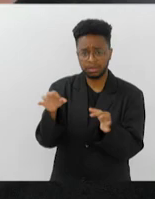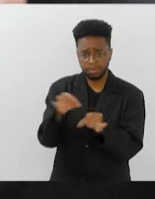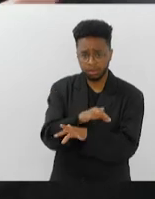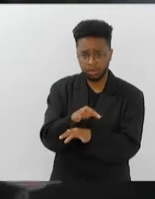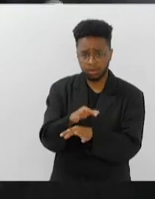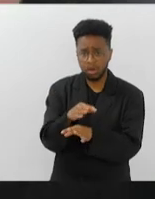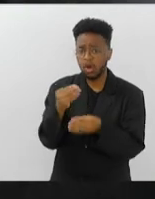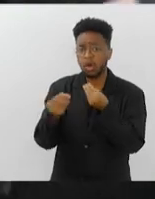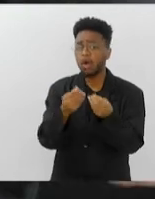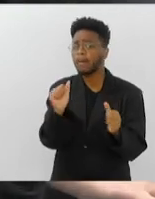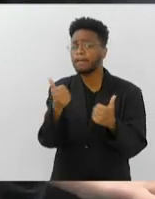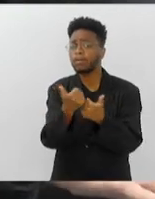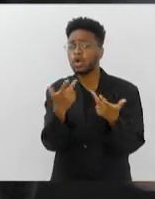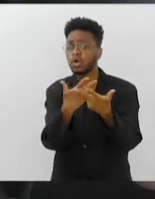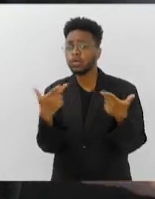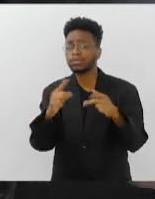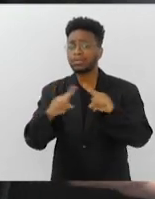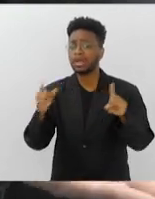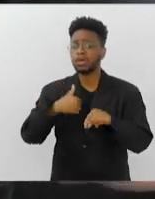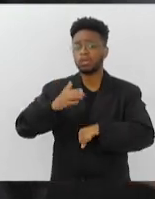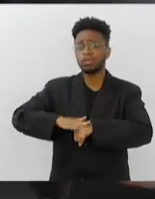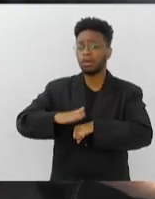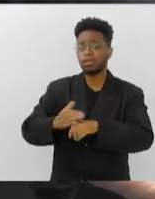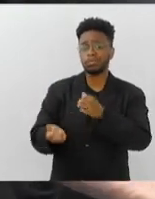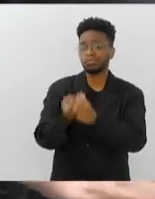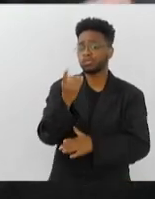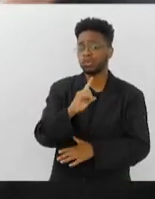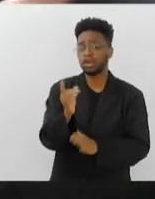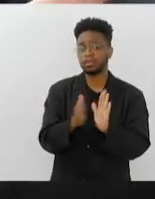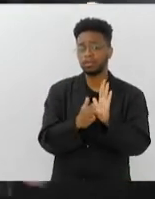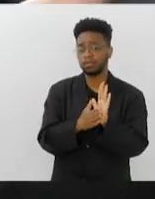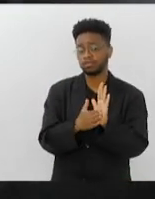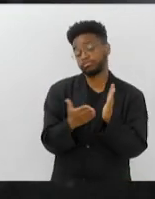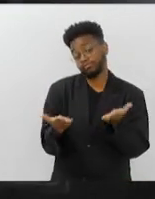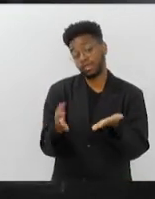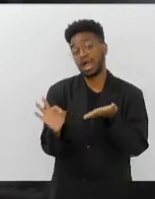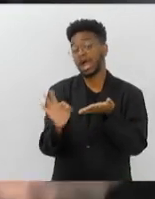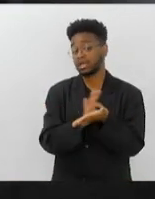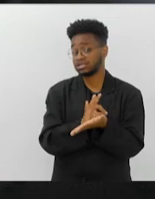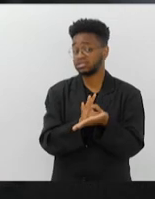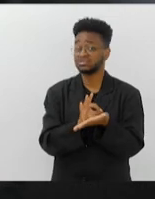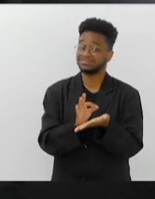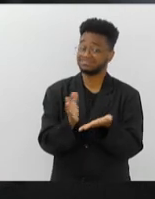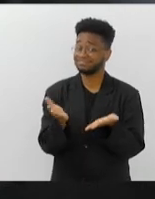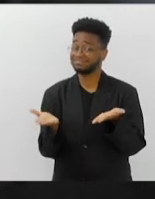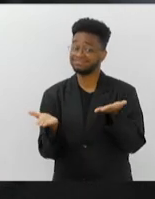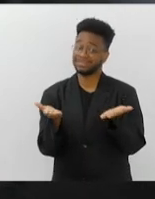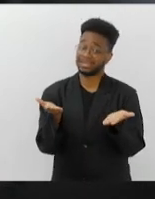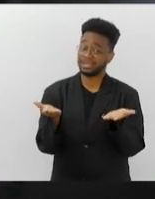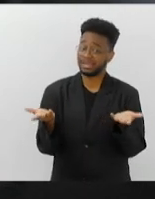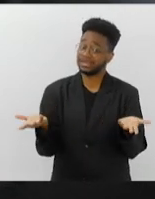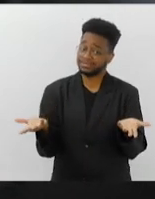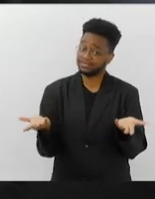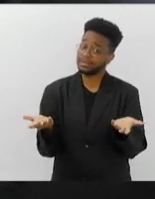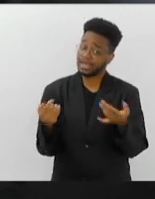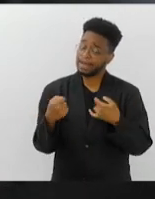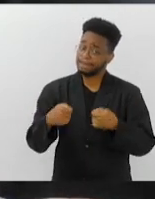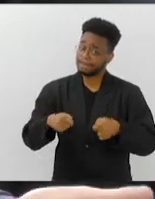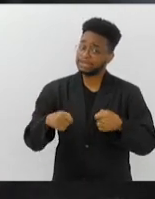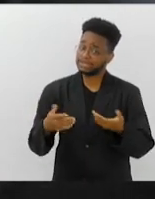mas como é que tu apoia aquilo que eu mesmo não estou propondo? A assinatura, sabe, a gente tem que